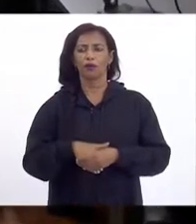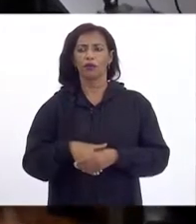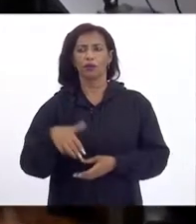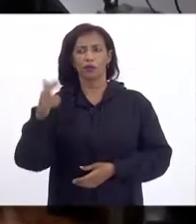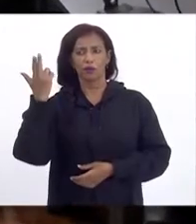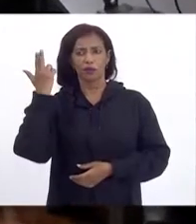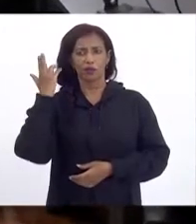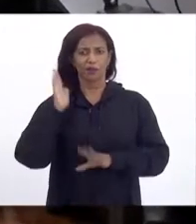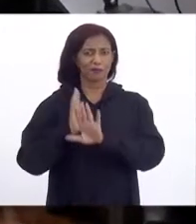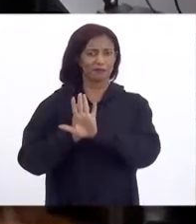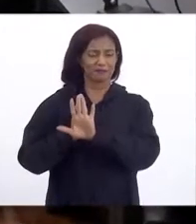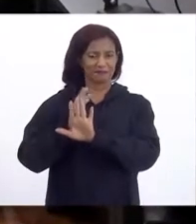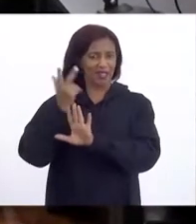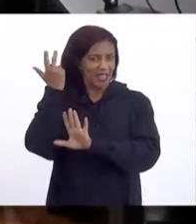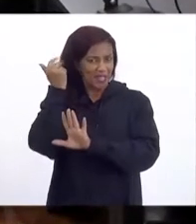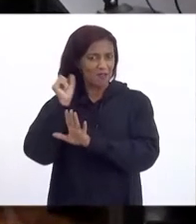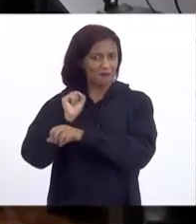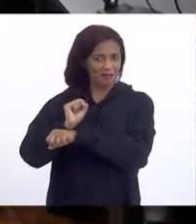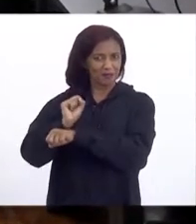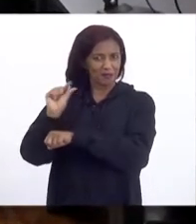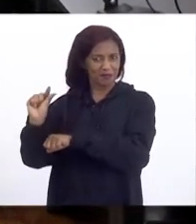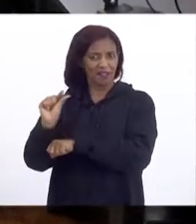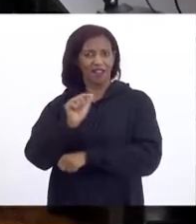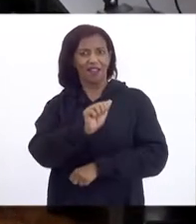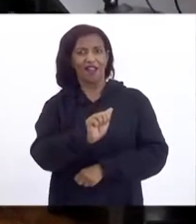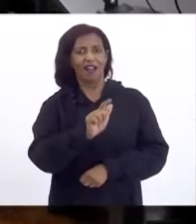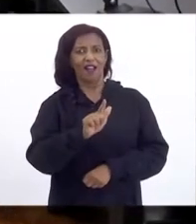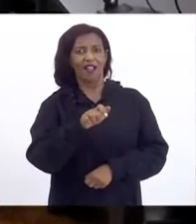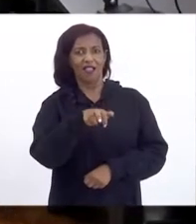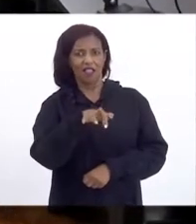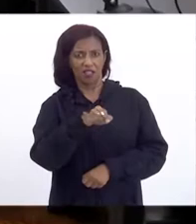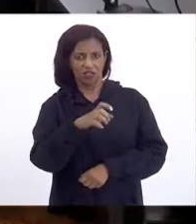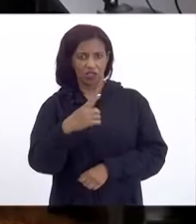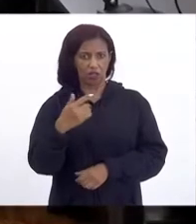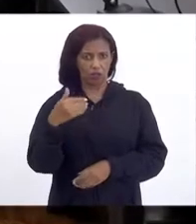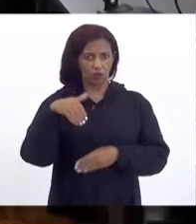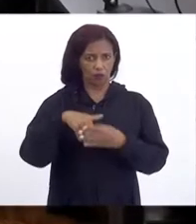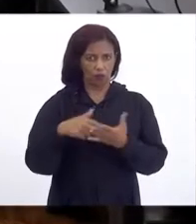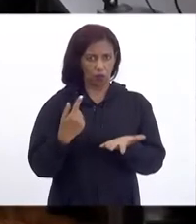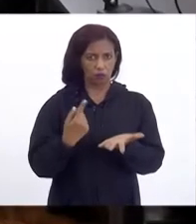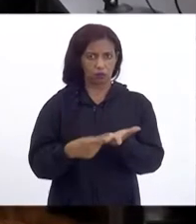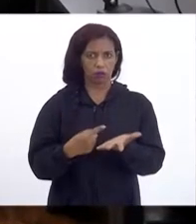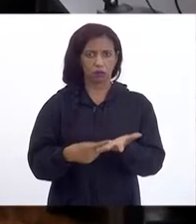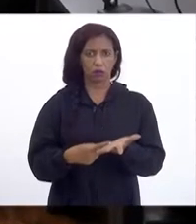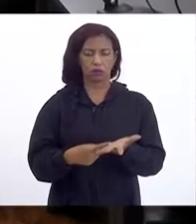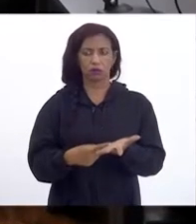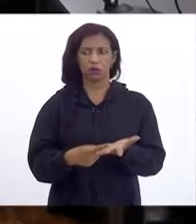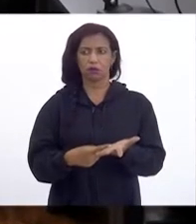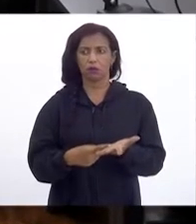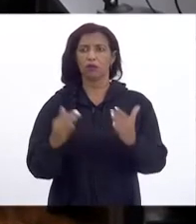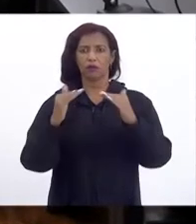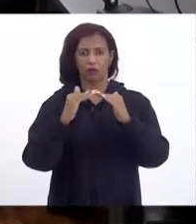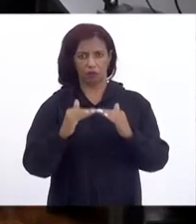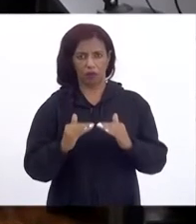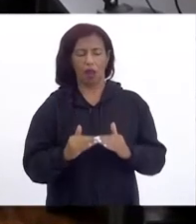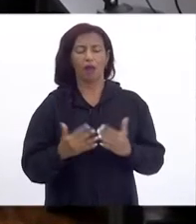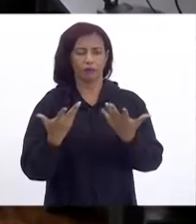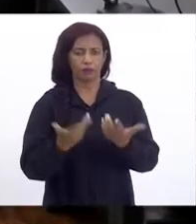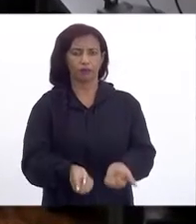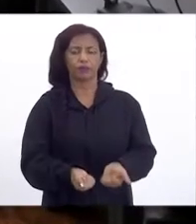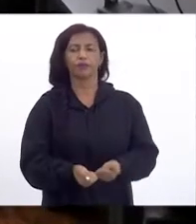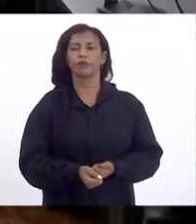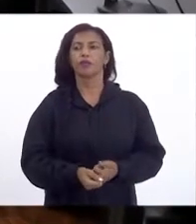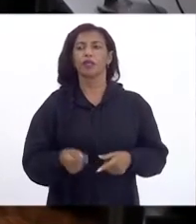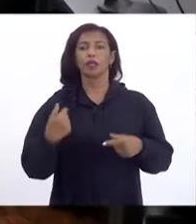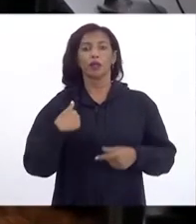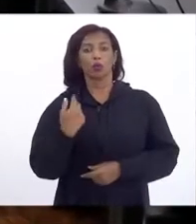Eu vou chamar Vossa Excelência, só um minutinho. Alexandre Freitas deixou seu voto favorável. E perfeito, Luiz, exatamente. E